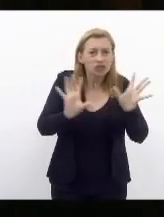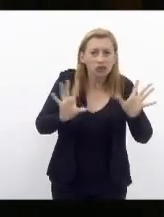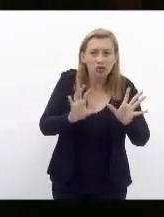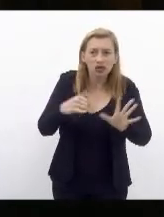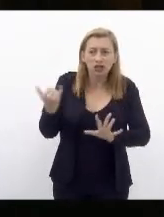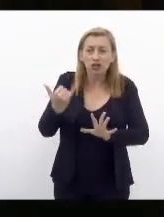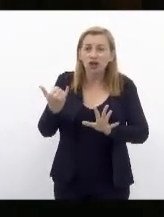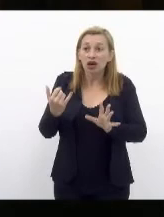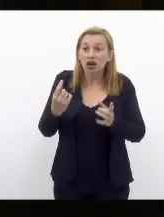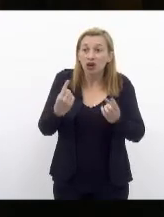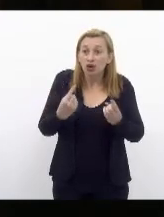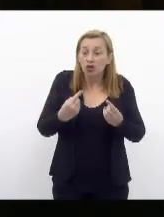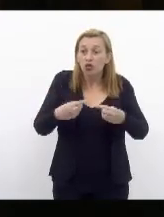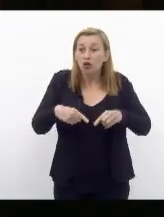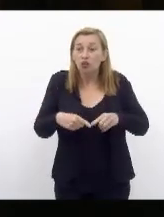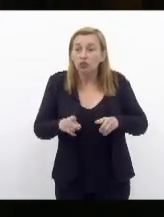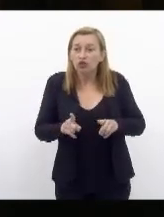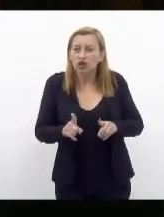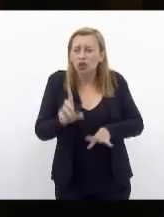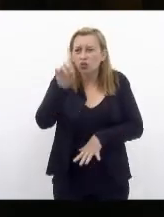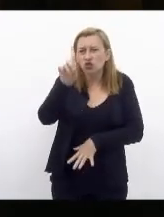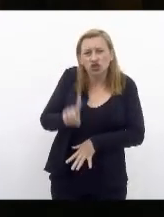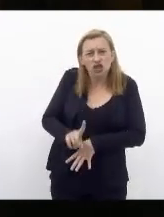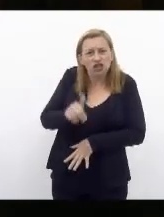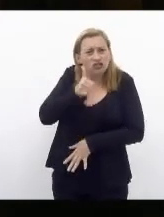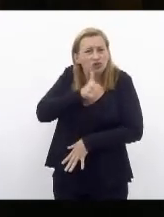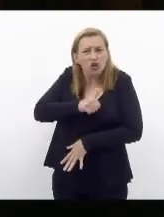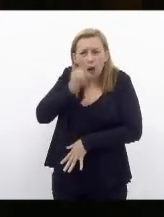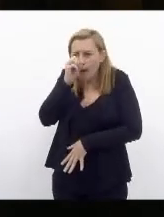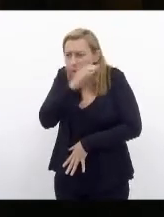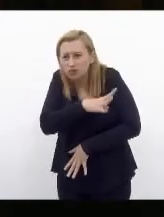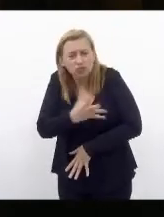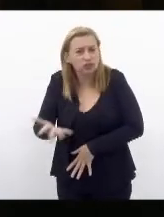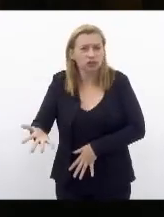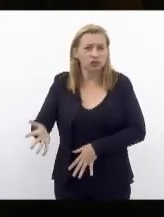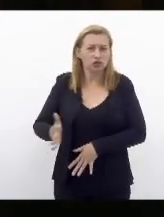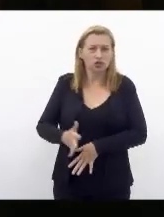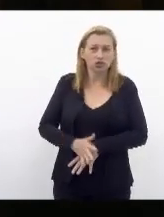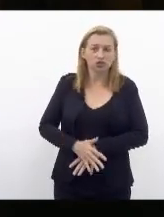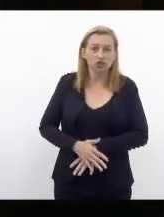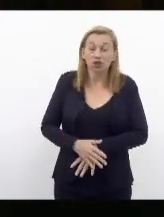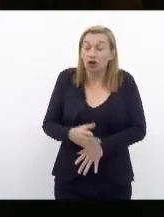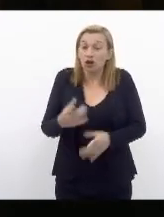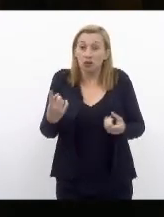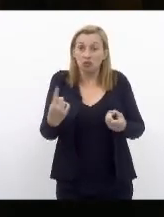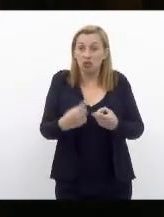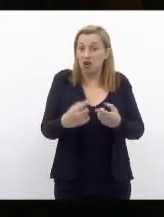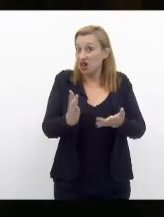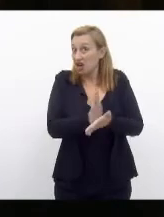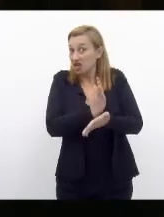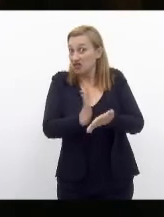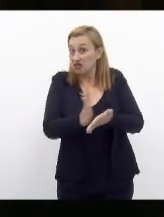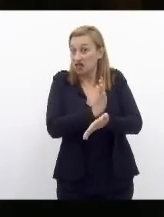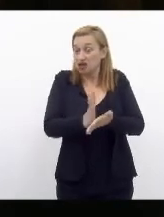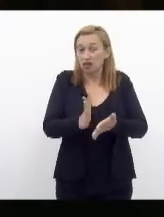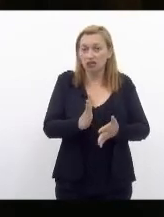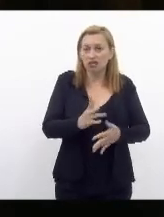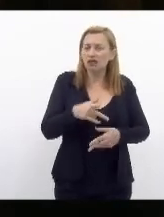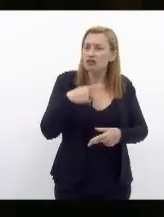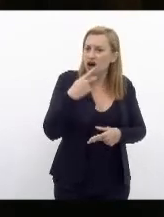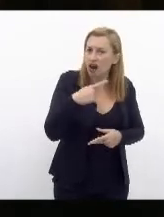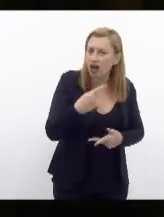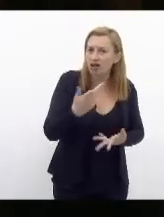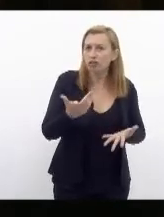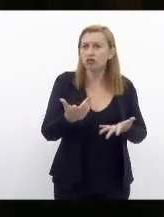são afrontas ao direito das mulheres. Isso é um absurdo. Não é porque muitas vezes divergimos, não